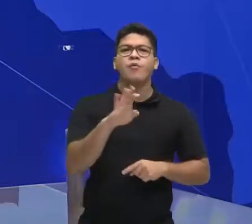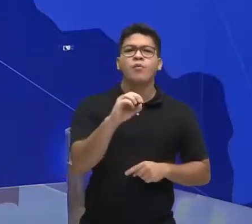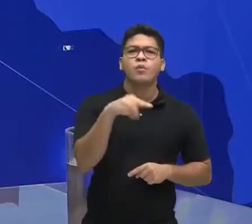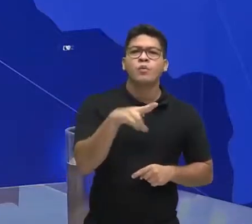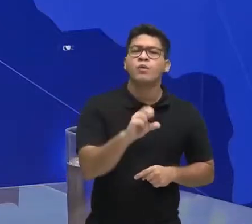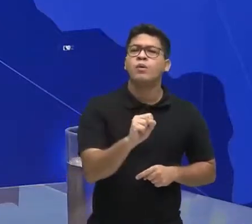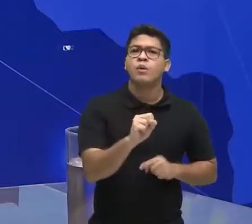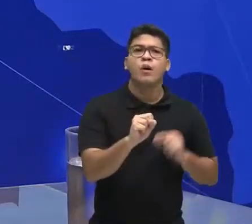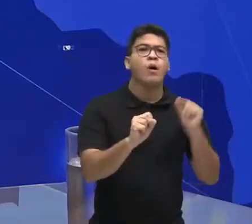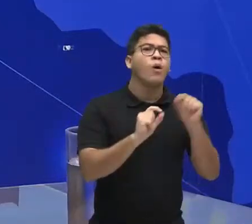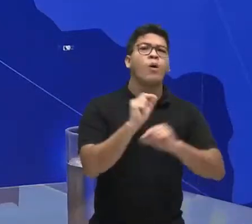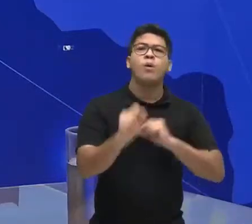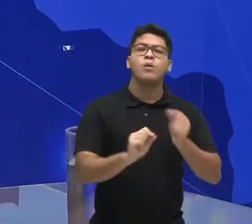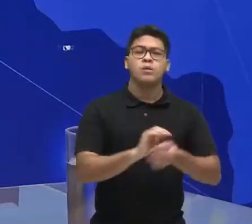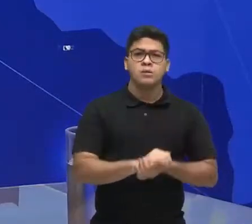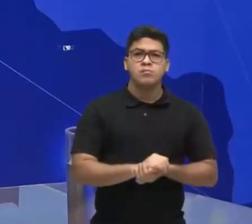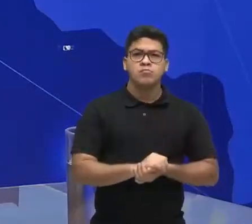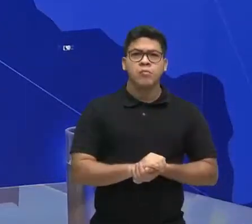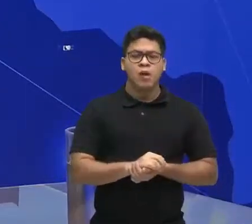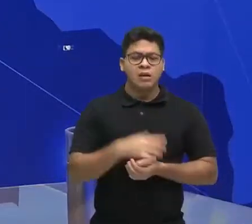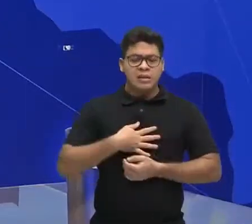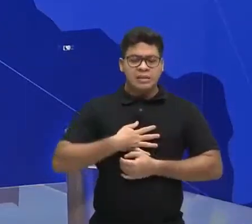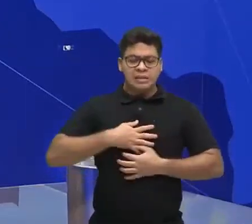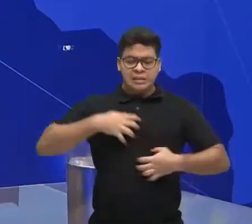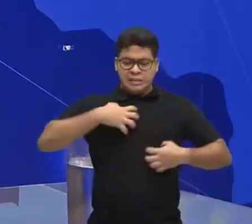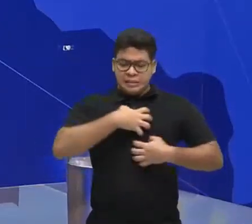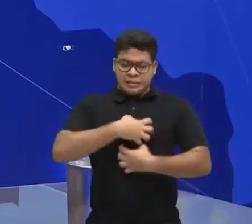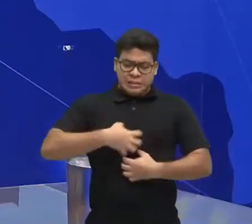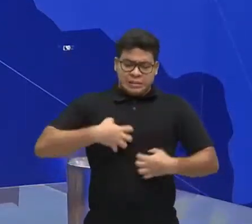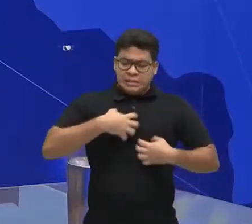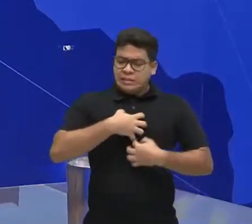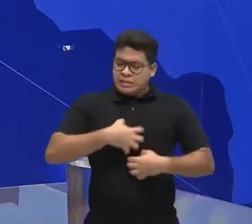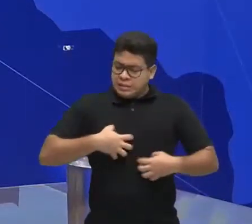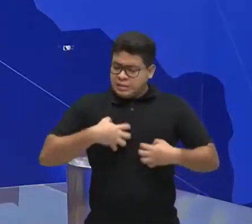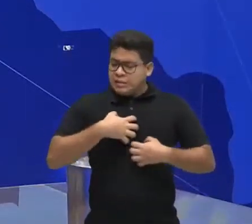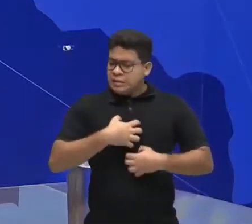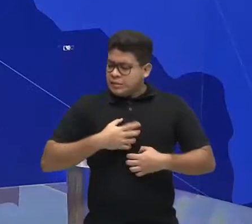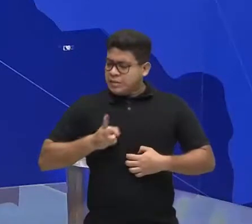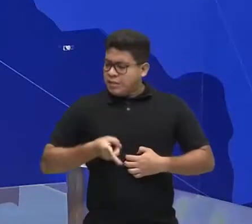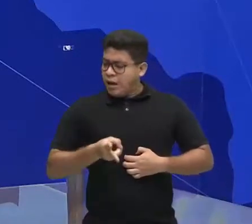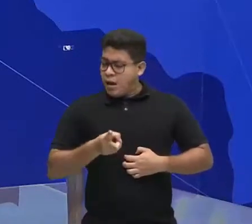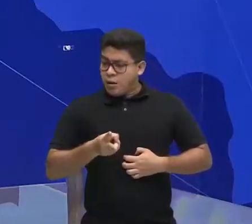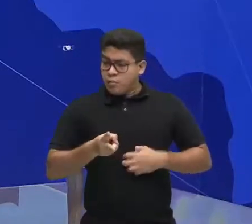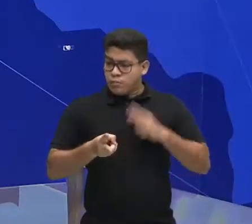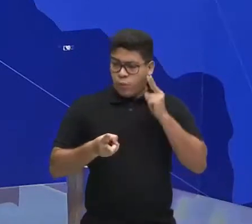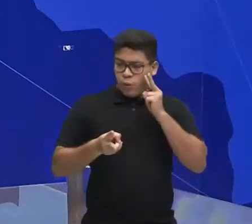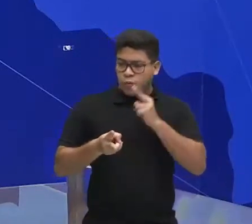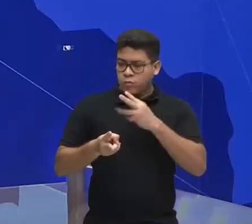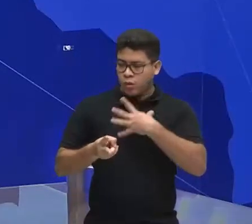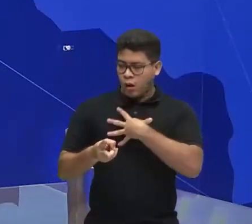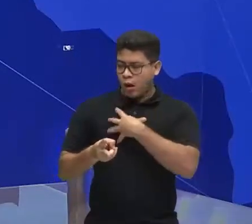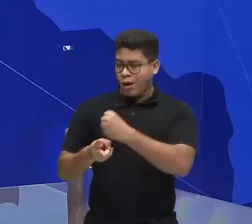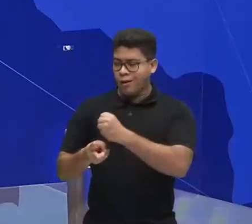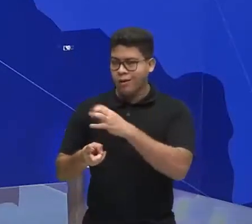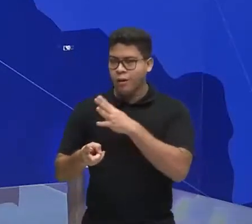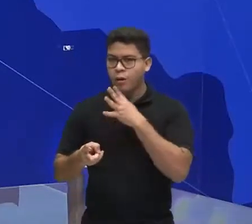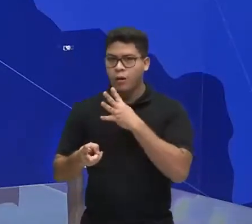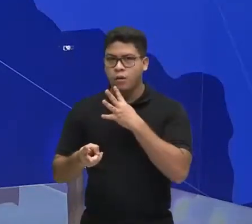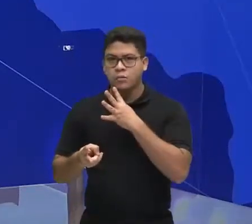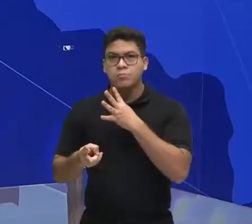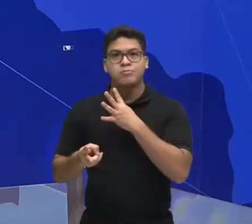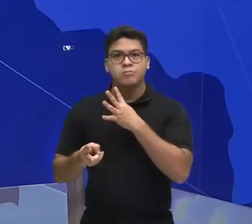em extremo sofrimento enxerga aí uma saída para sair do sofrimento, né? Então, ele se apresenta como essa porta e